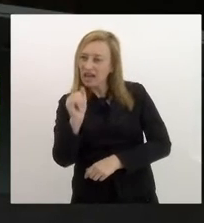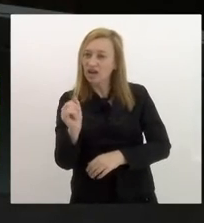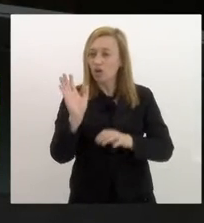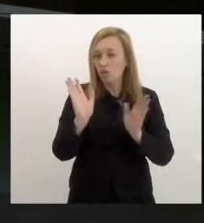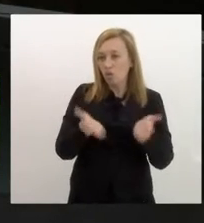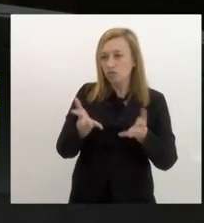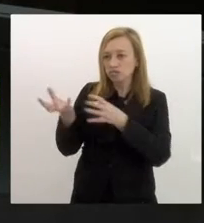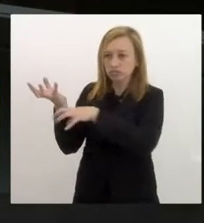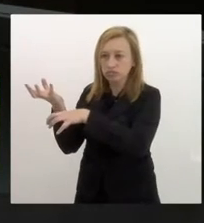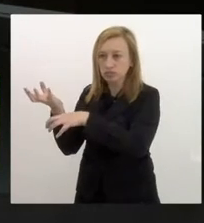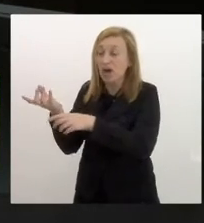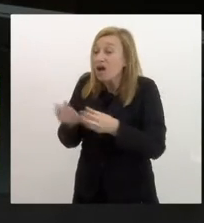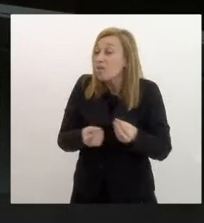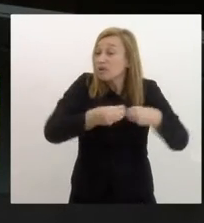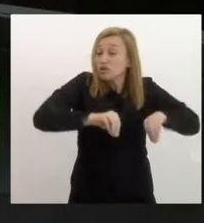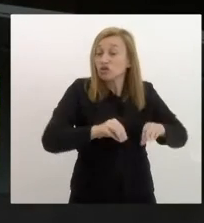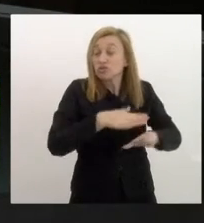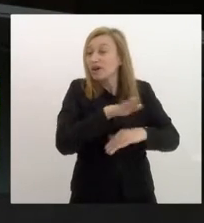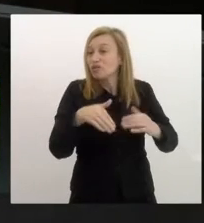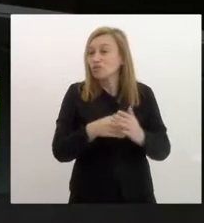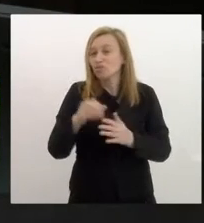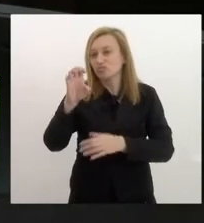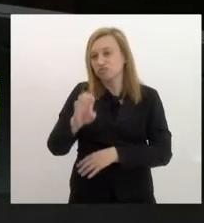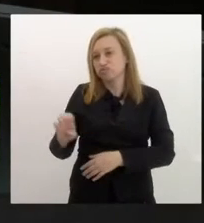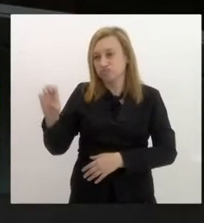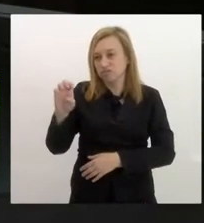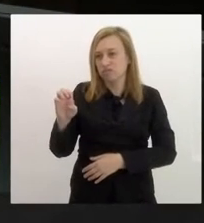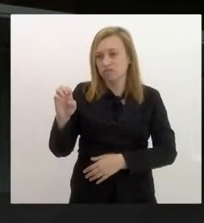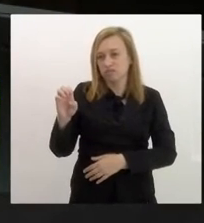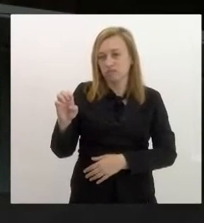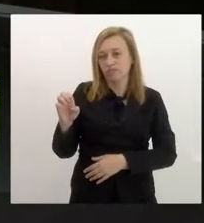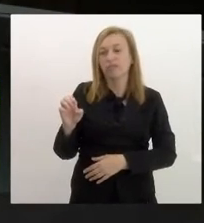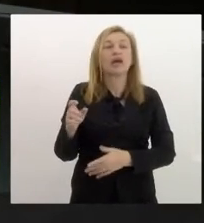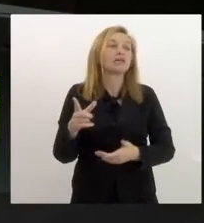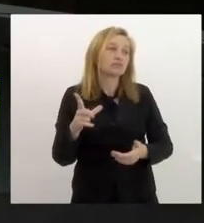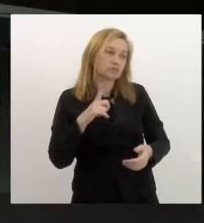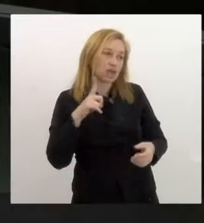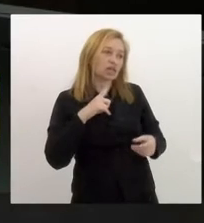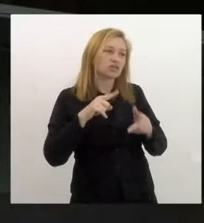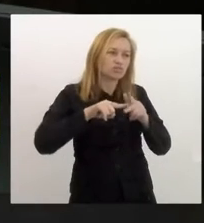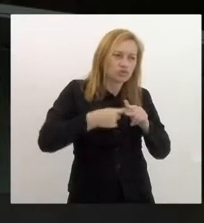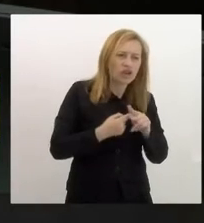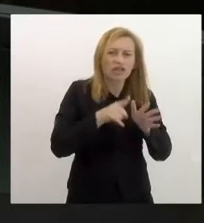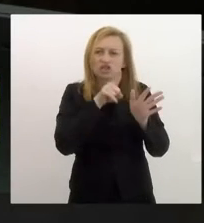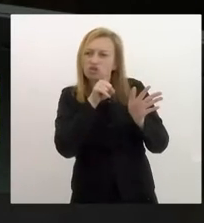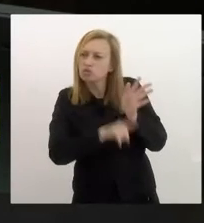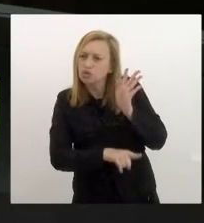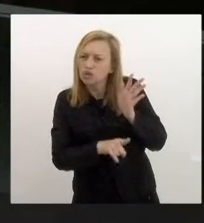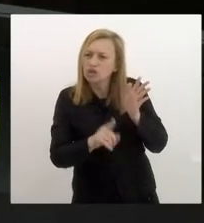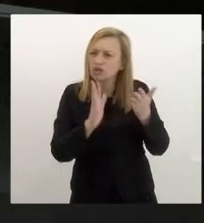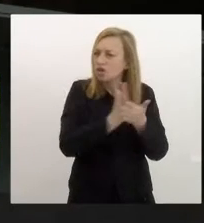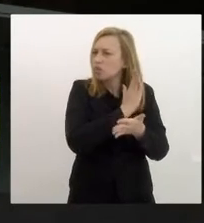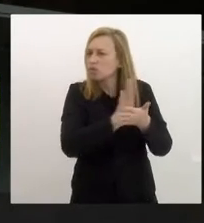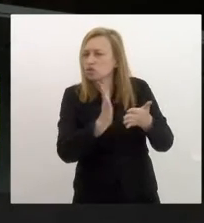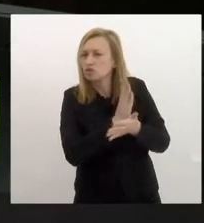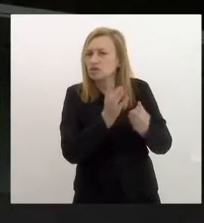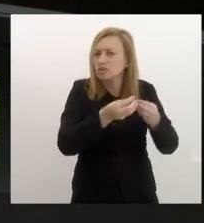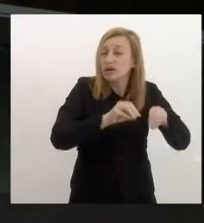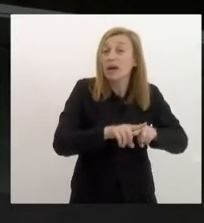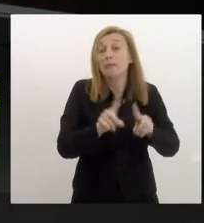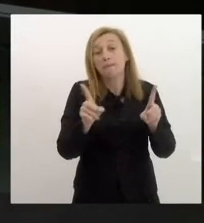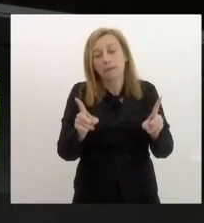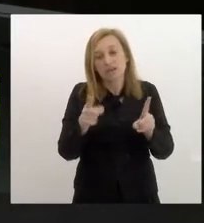traz prejuízo para todos os estados né tem se modificado reduziu-se alguma coisa de prejuízo